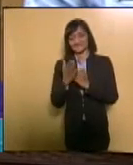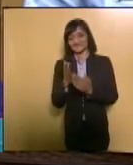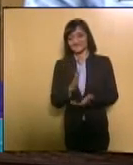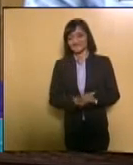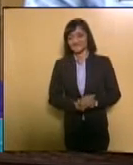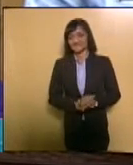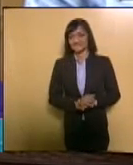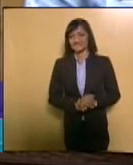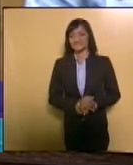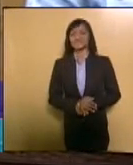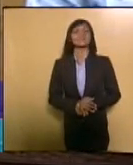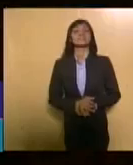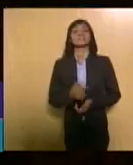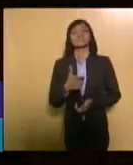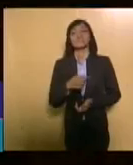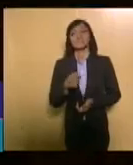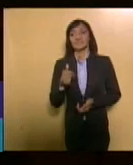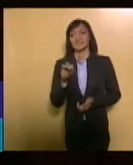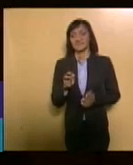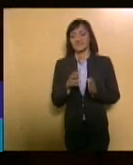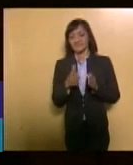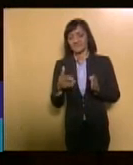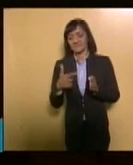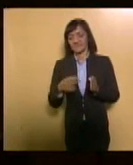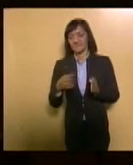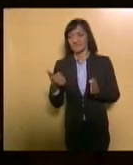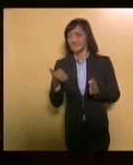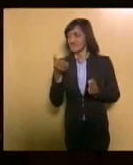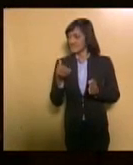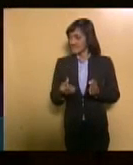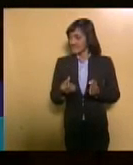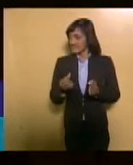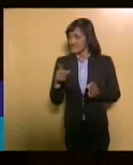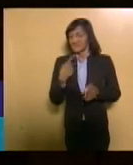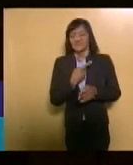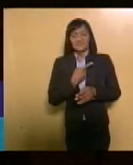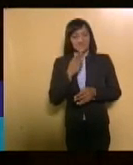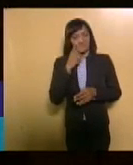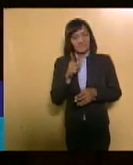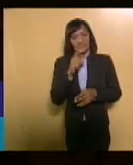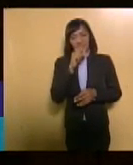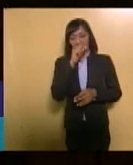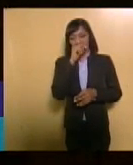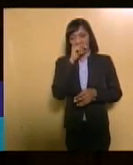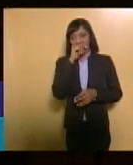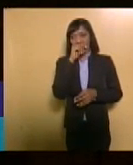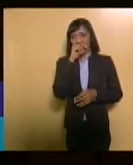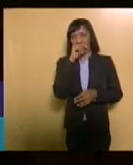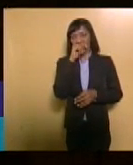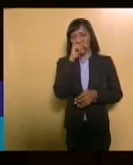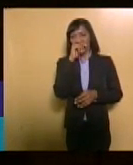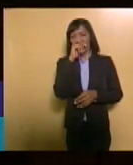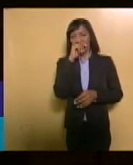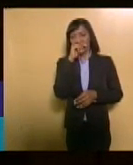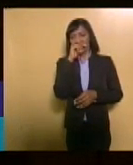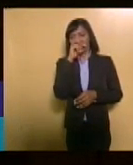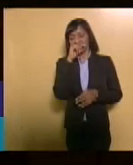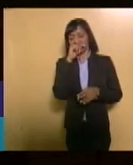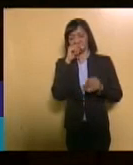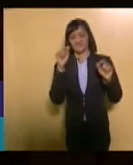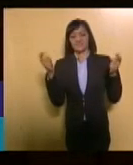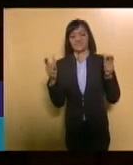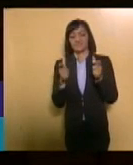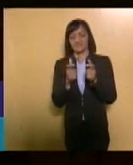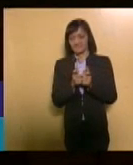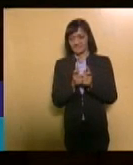Deus então assim de 2015 para 2016 nós conseguimos uma redução nesse aumento ou seja em